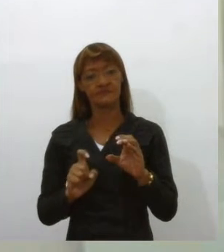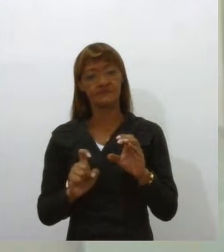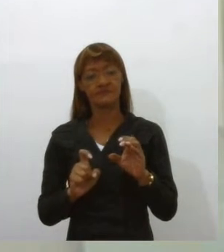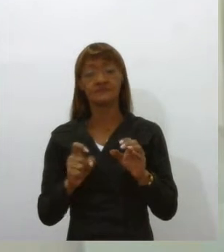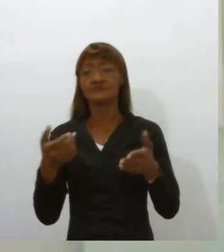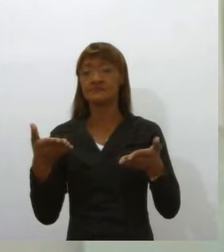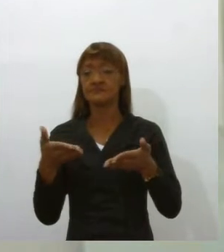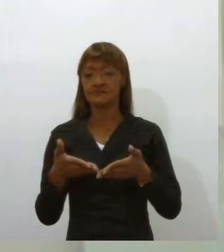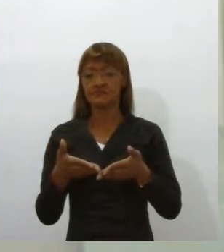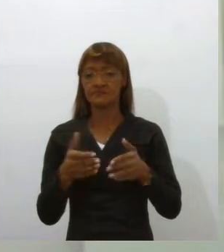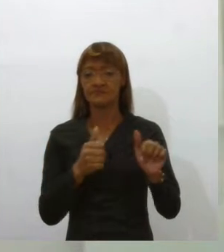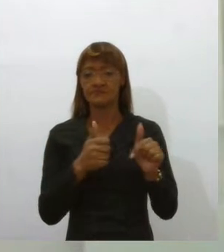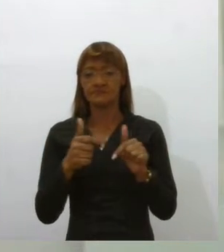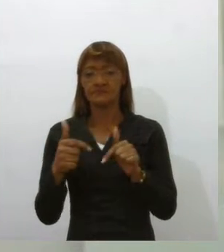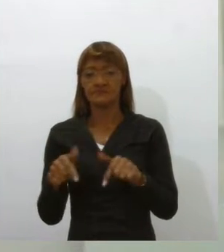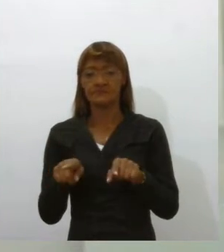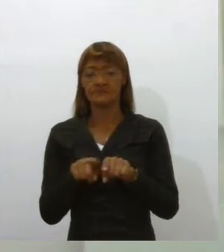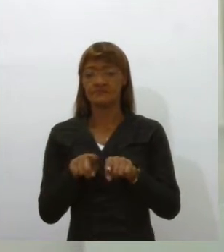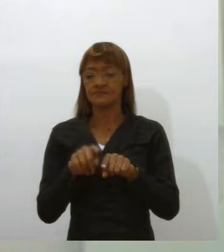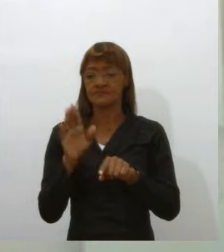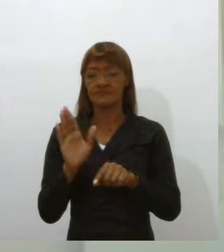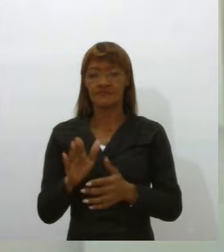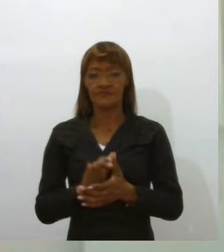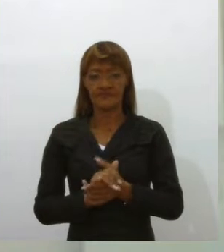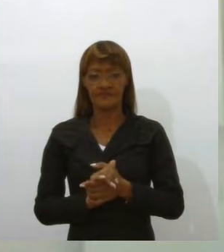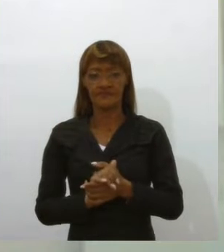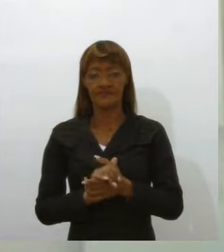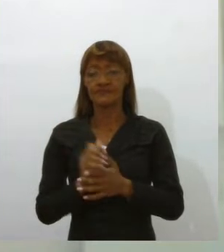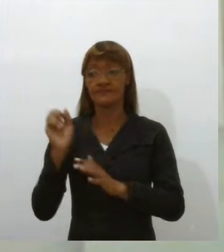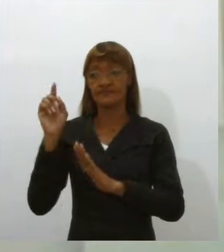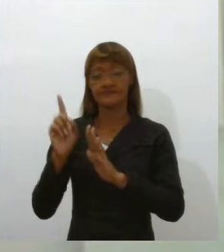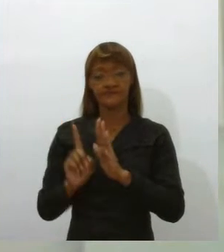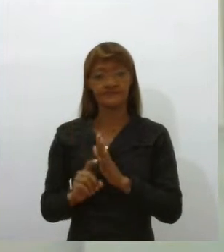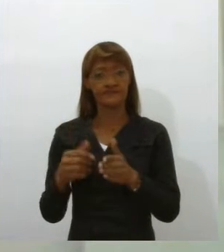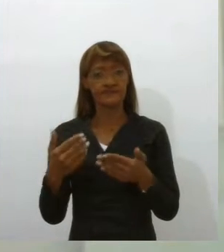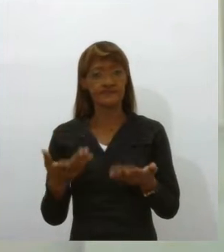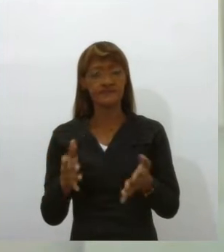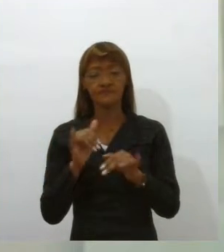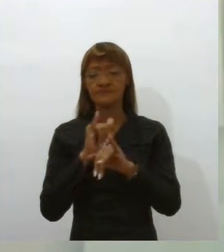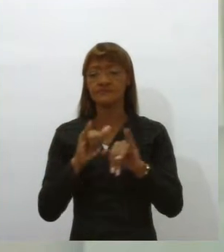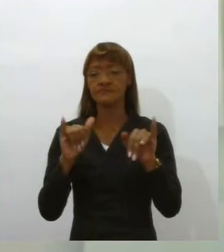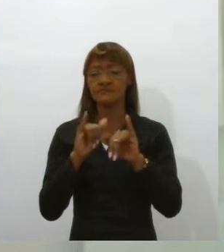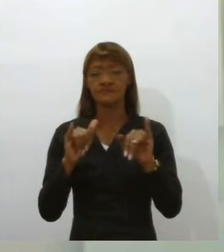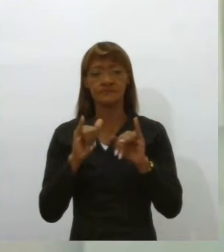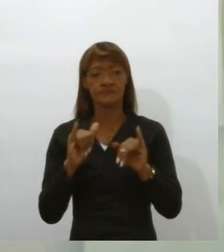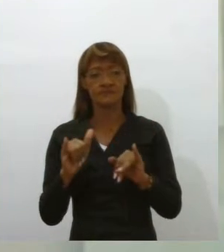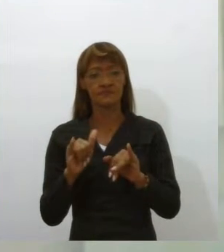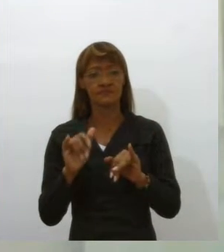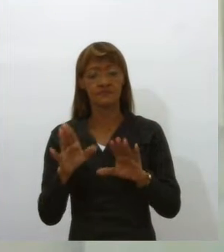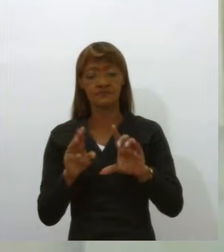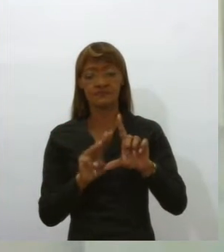também na regulamentação aí do direito. Para essas outras informações, Denise, é só acessar o nosso site,